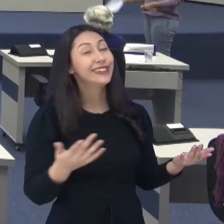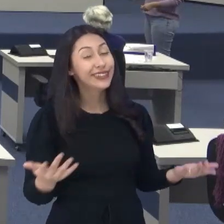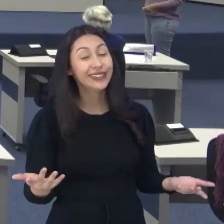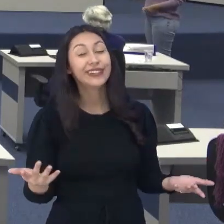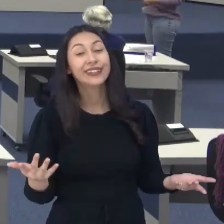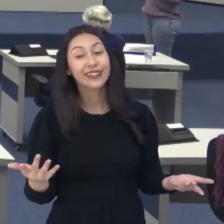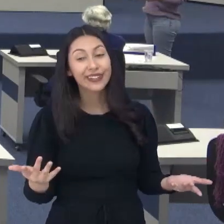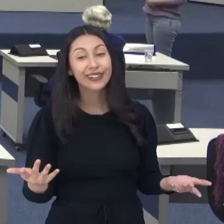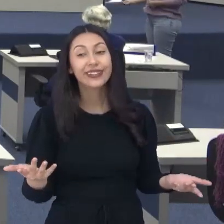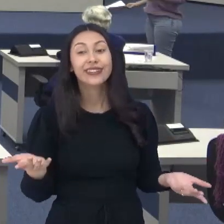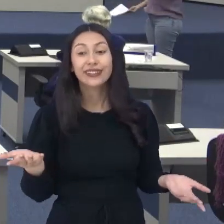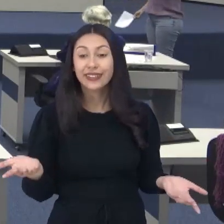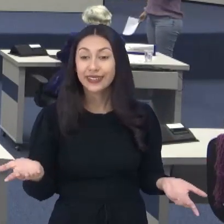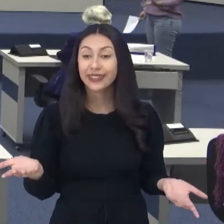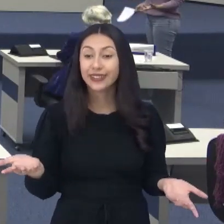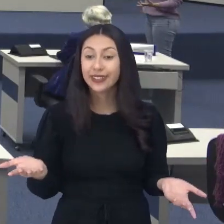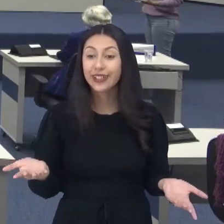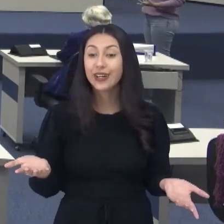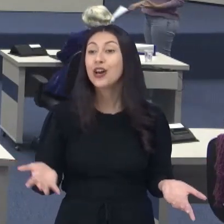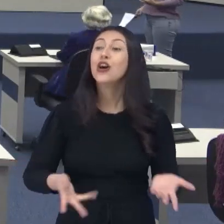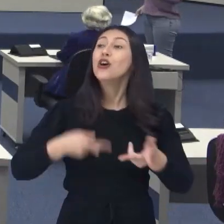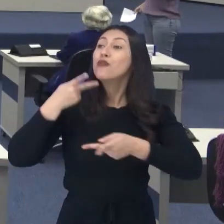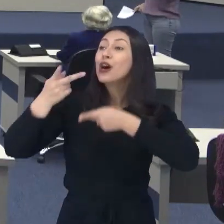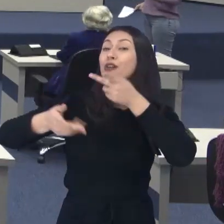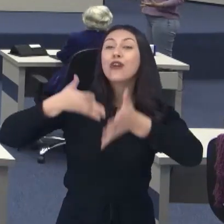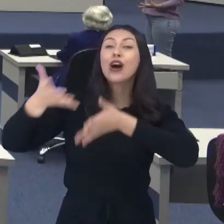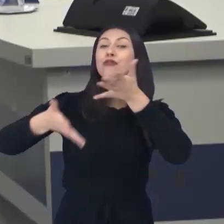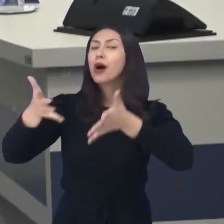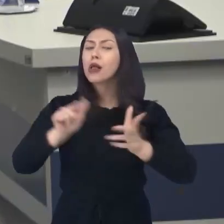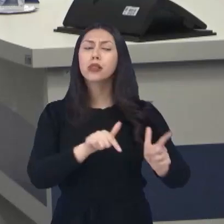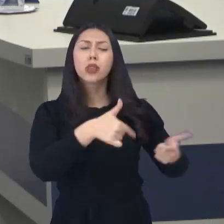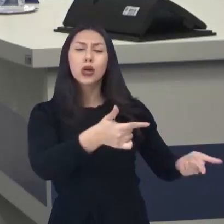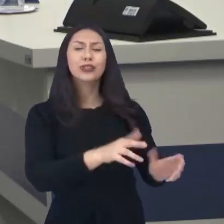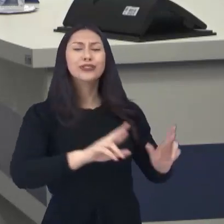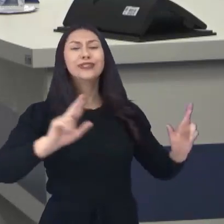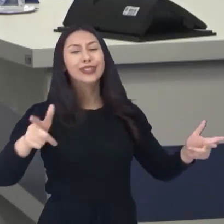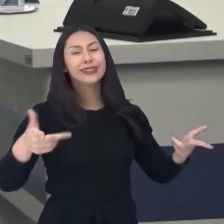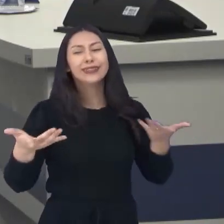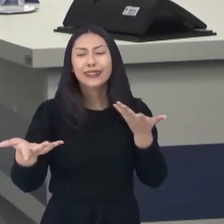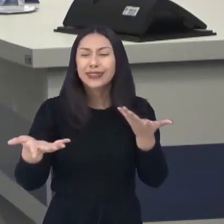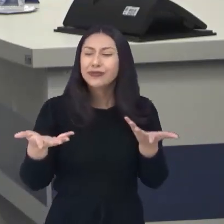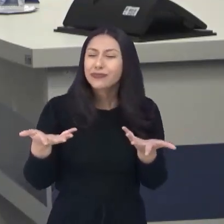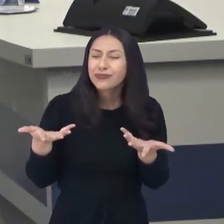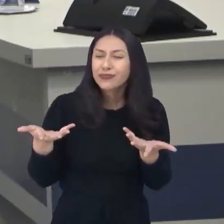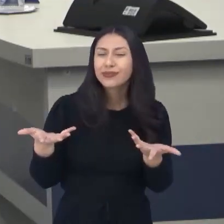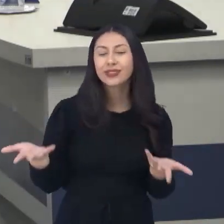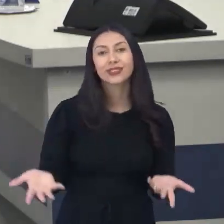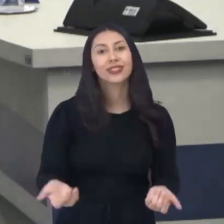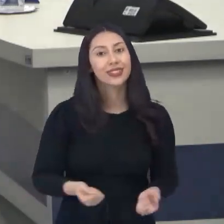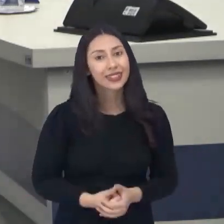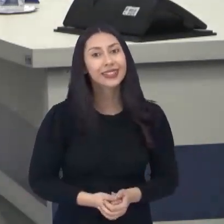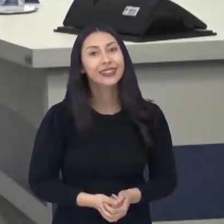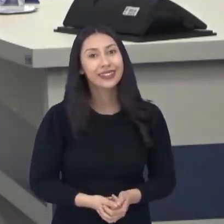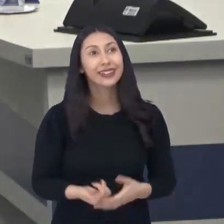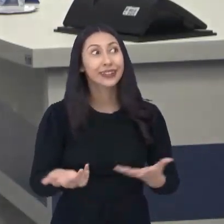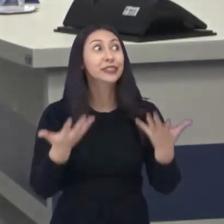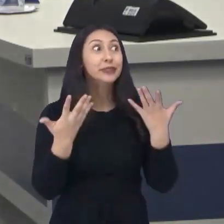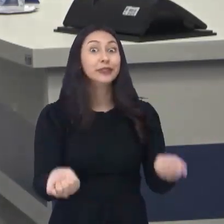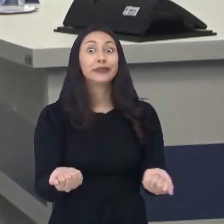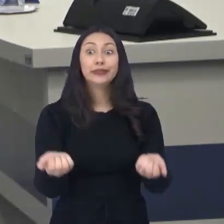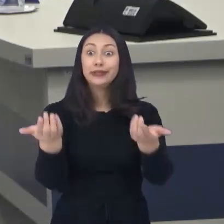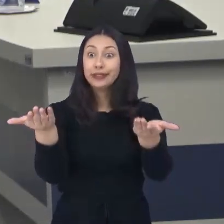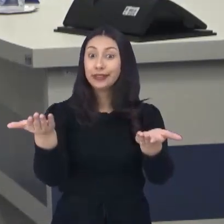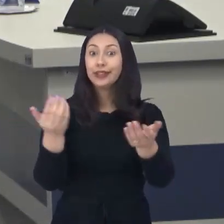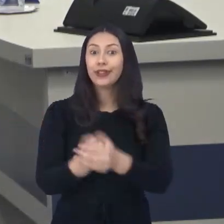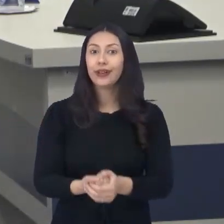quando tem um discurso e uma prática, é difícil a gente ter que aceitar isso,